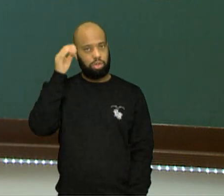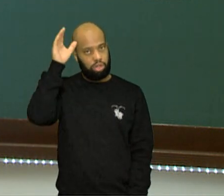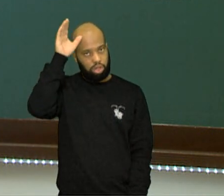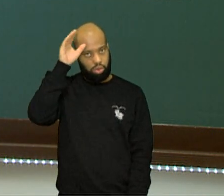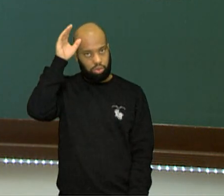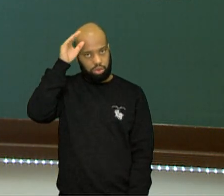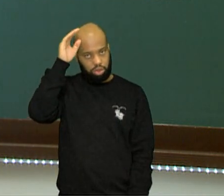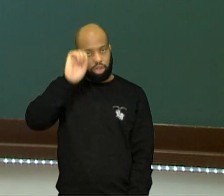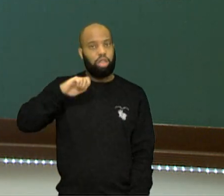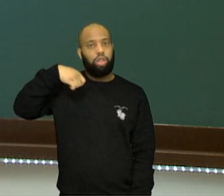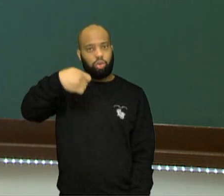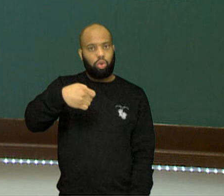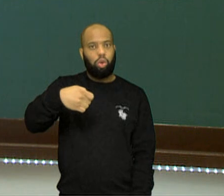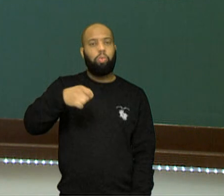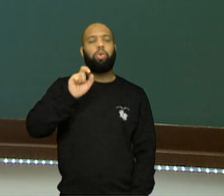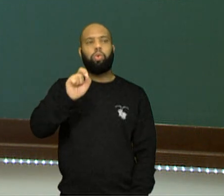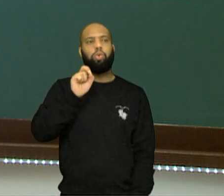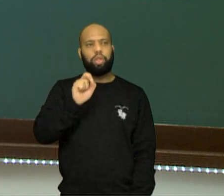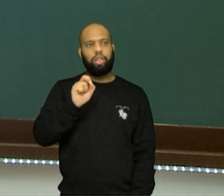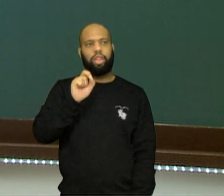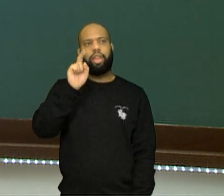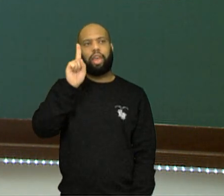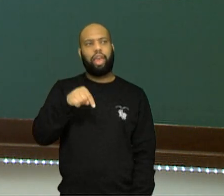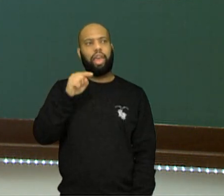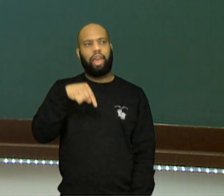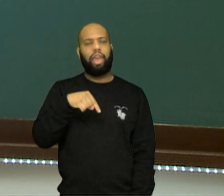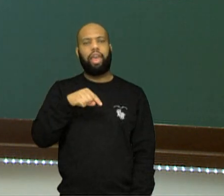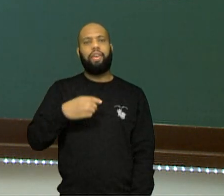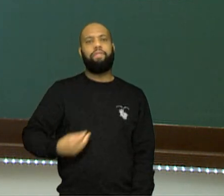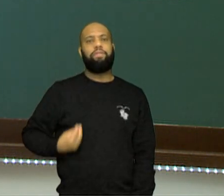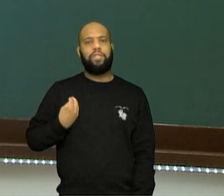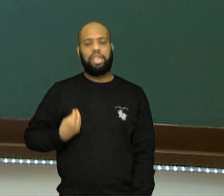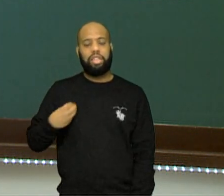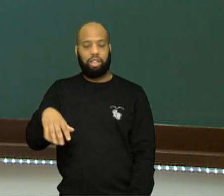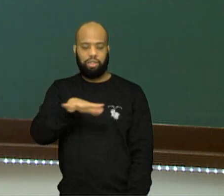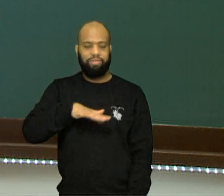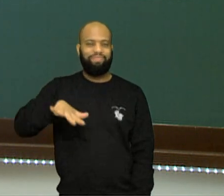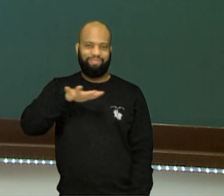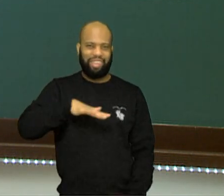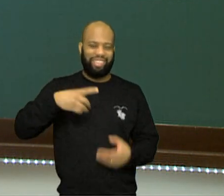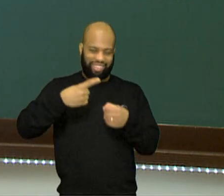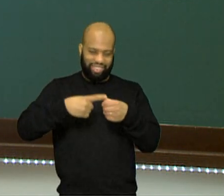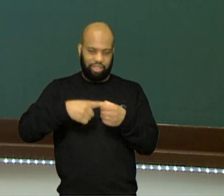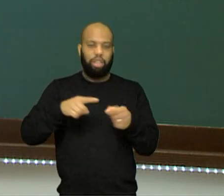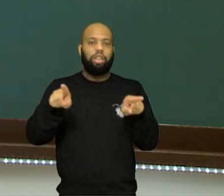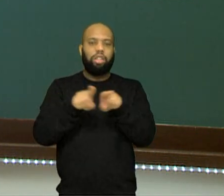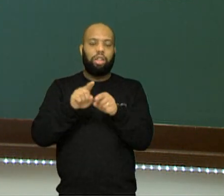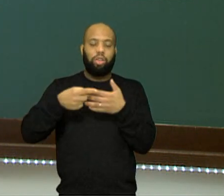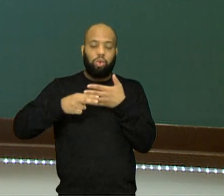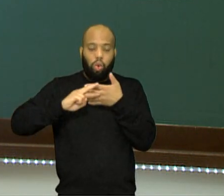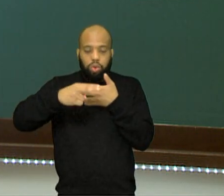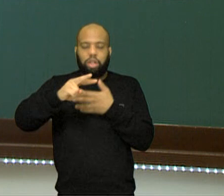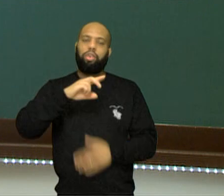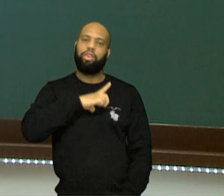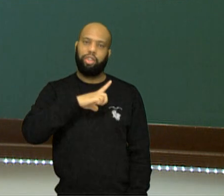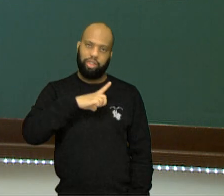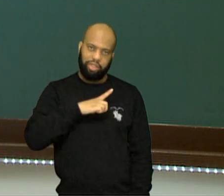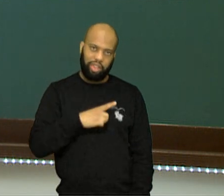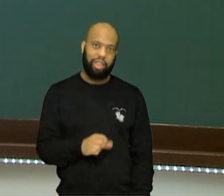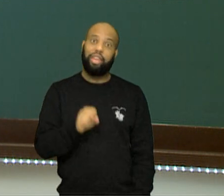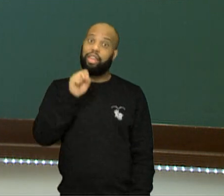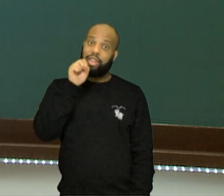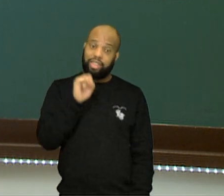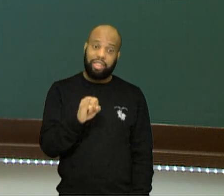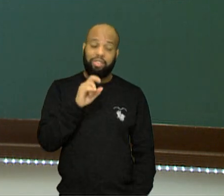sobre essa questão do viver no espaço urbano e das consequências, por exemplo,